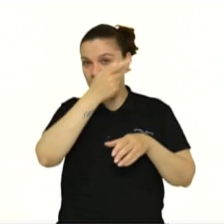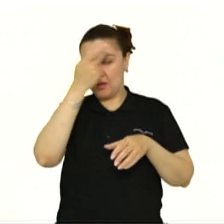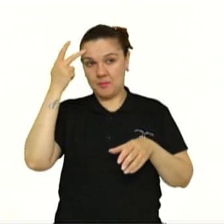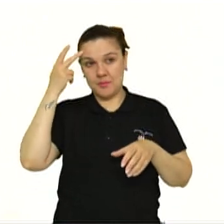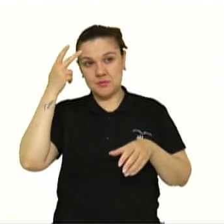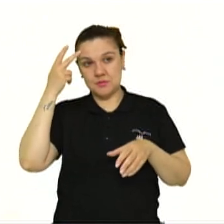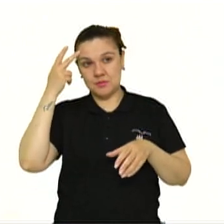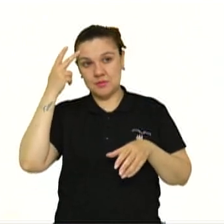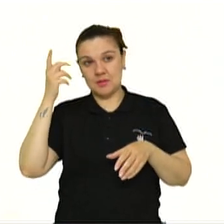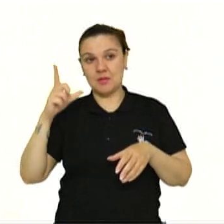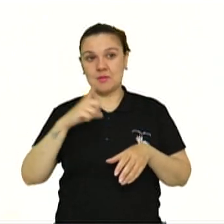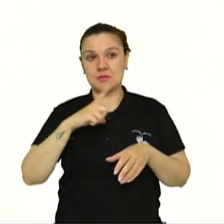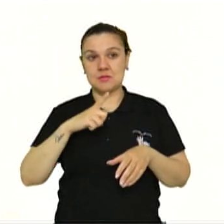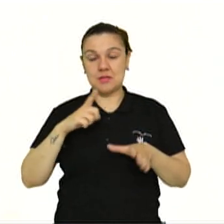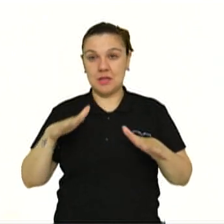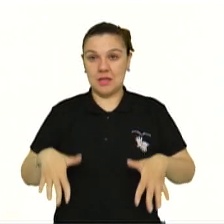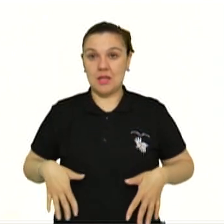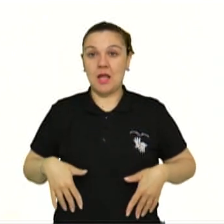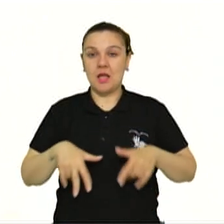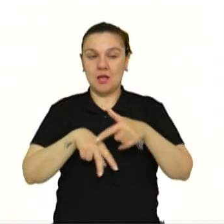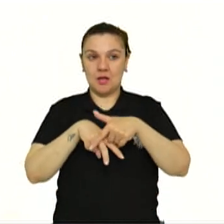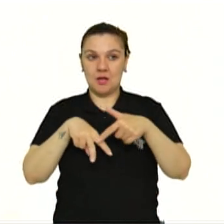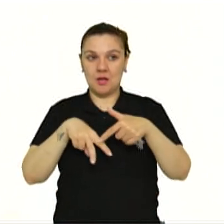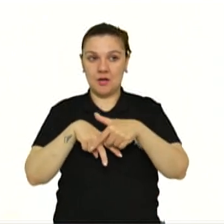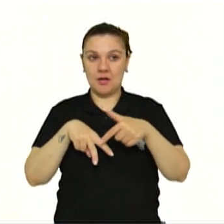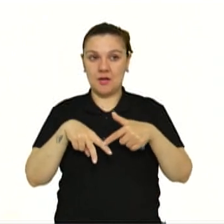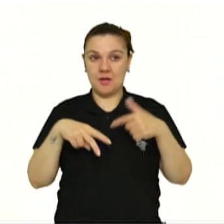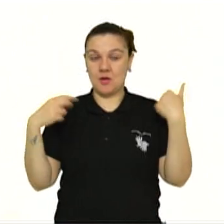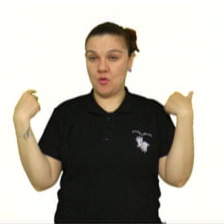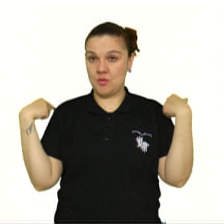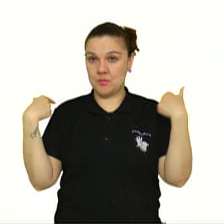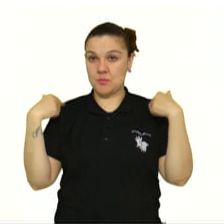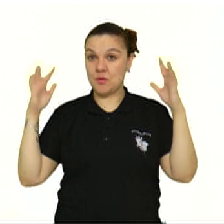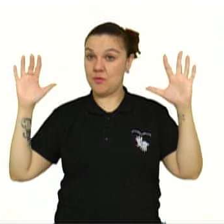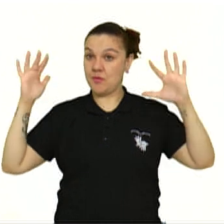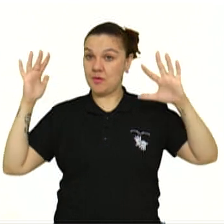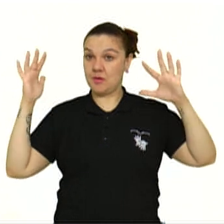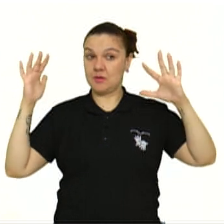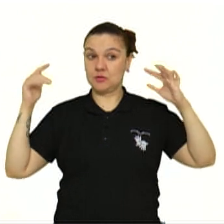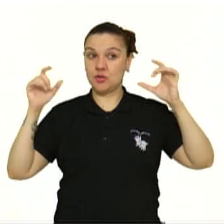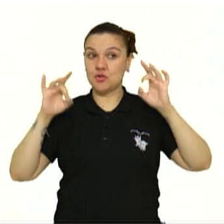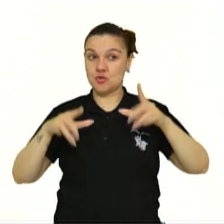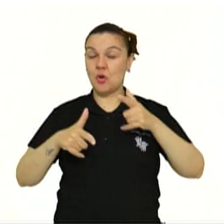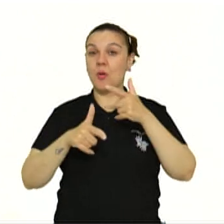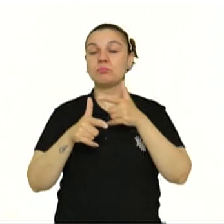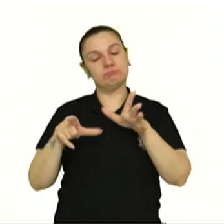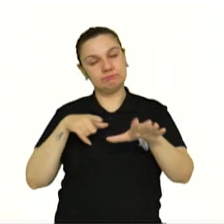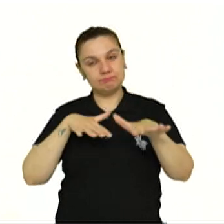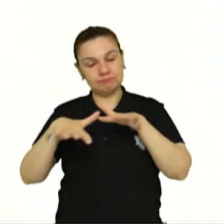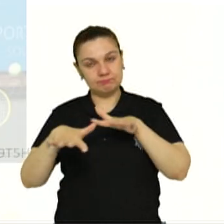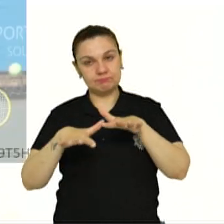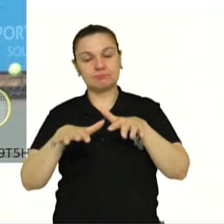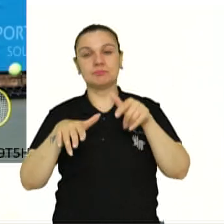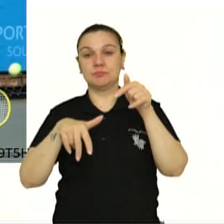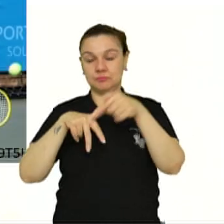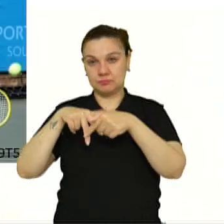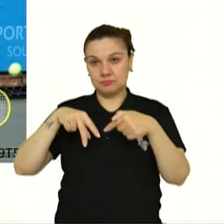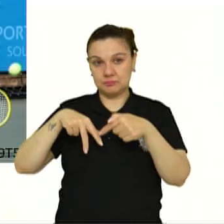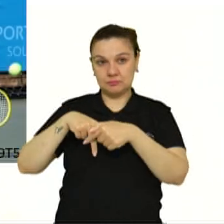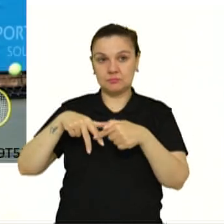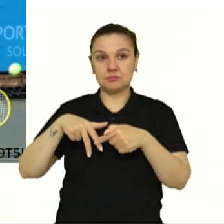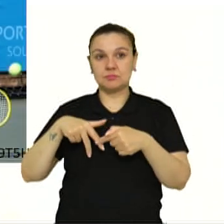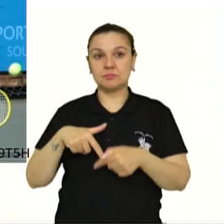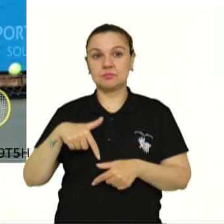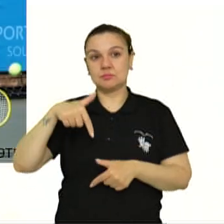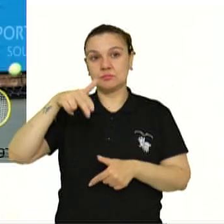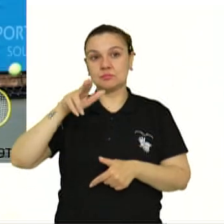atleta ele tem os 2 membros, né? Não tem nenhuma deficiência nos membros superiores. Tem só dificuldade de locomoção. E o